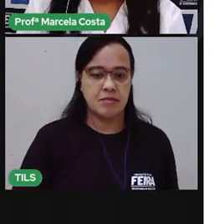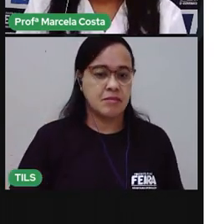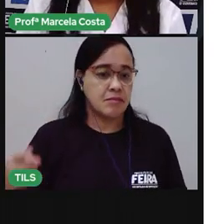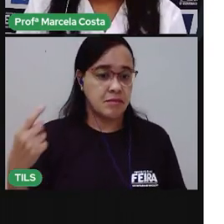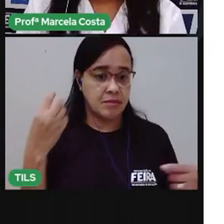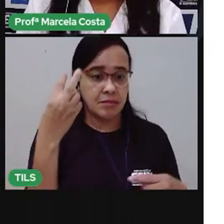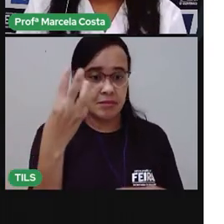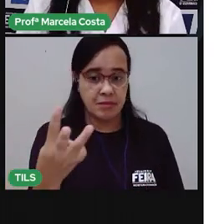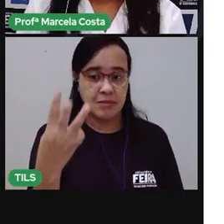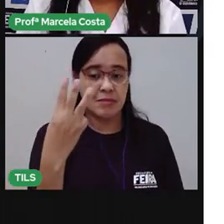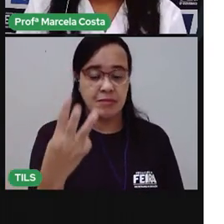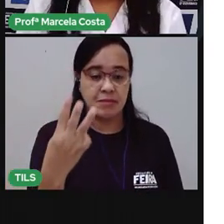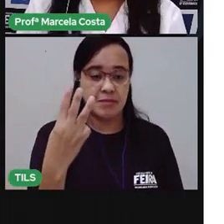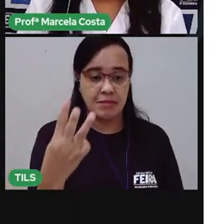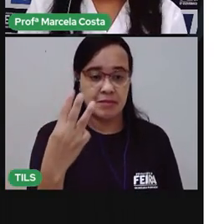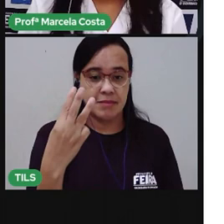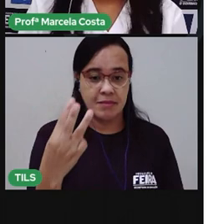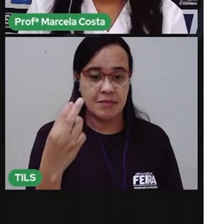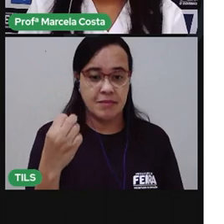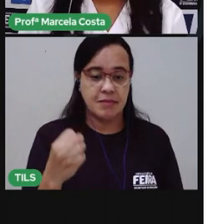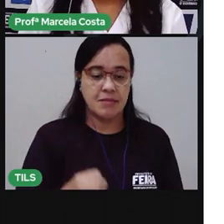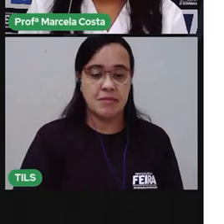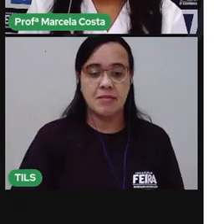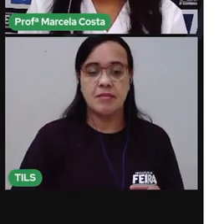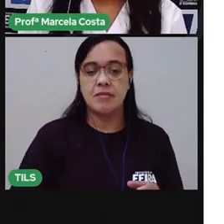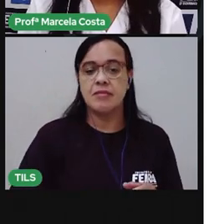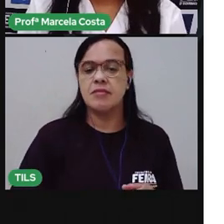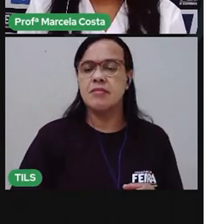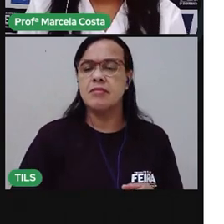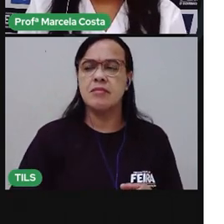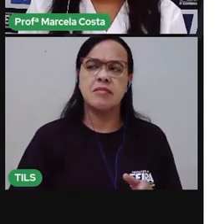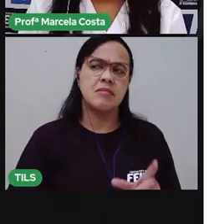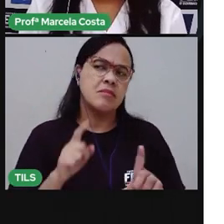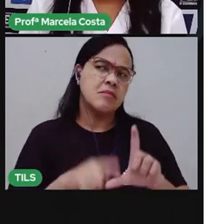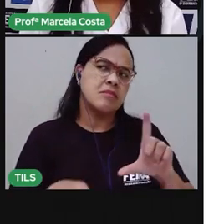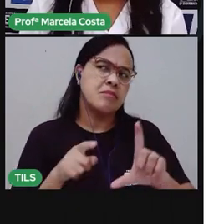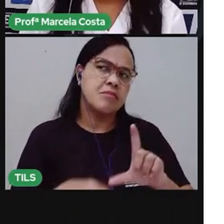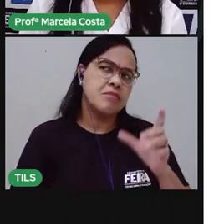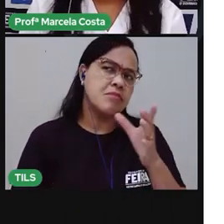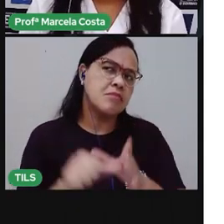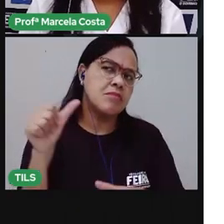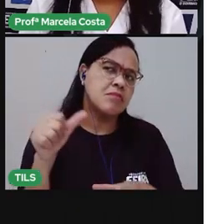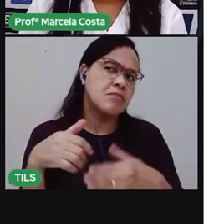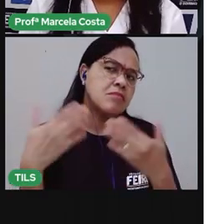a três vezes e qual a primeira letra dessa palavra